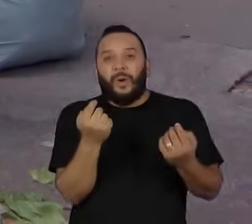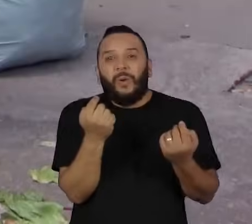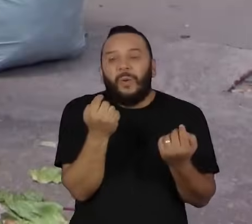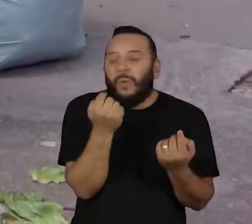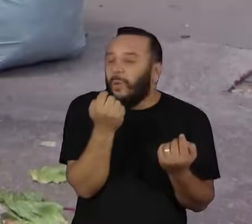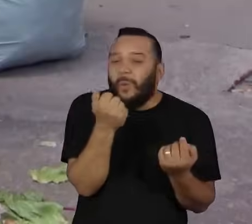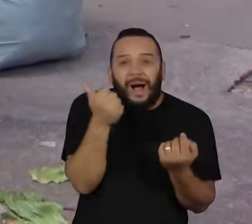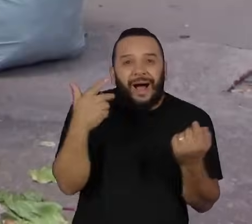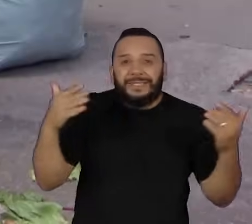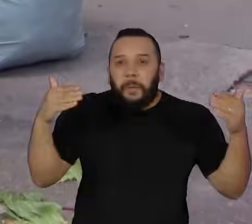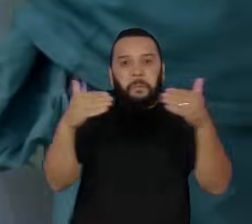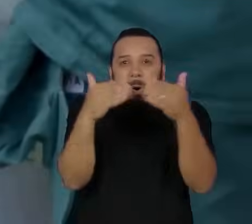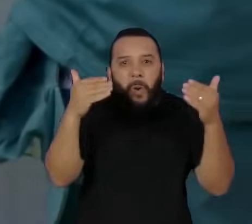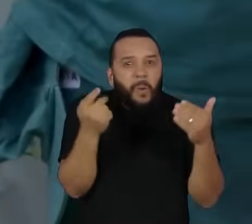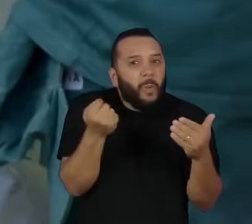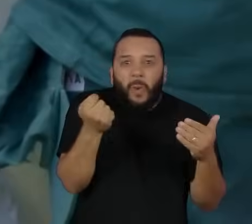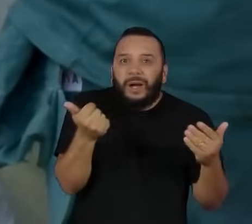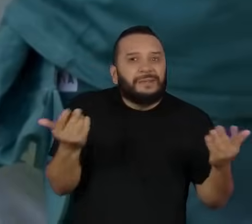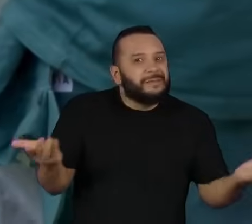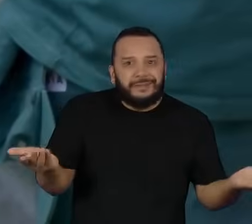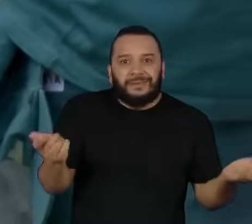equivalente.